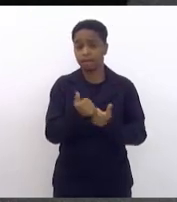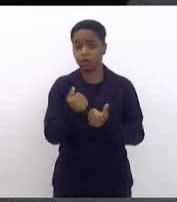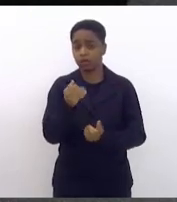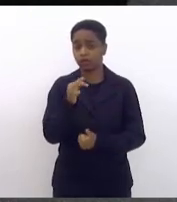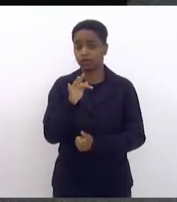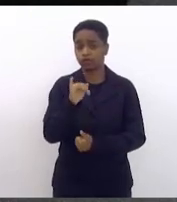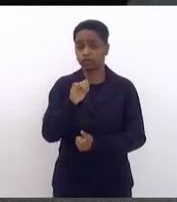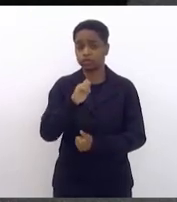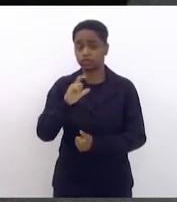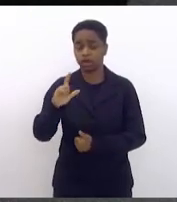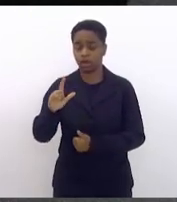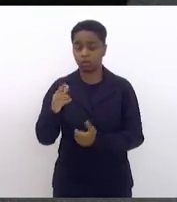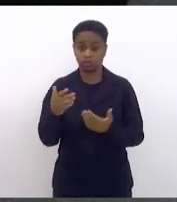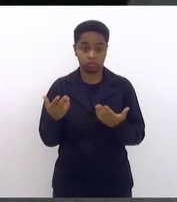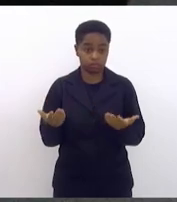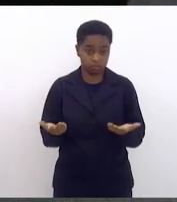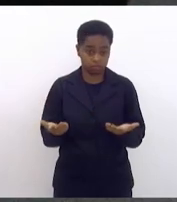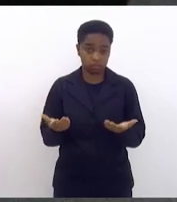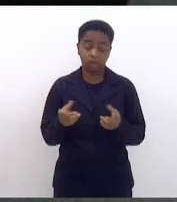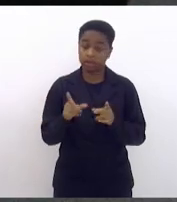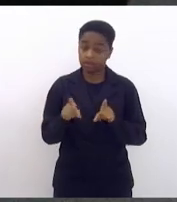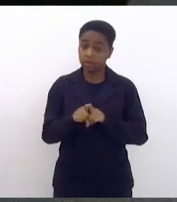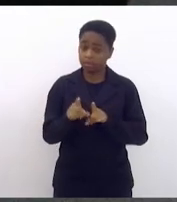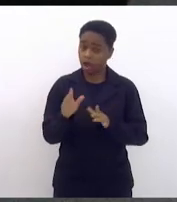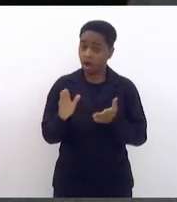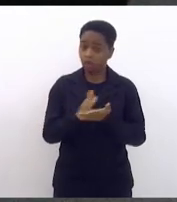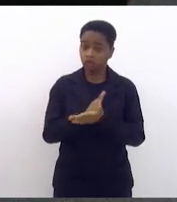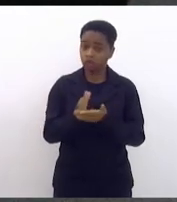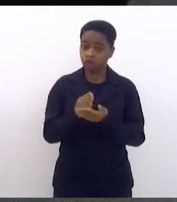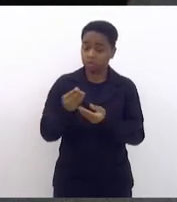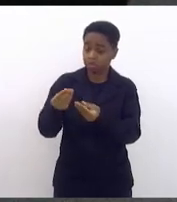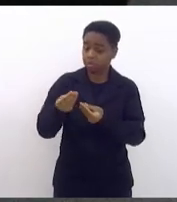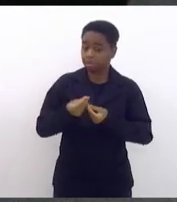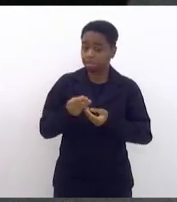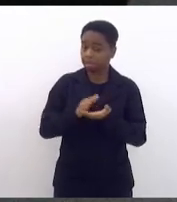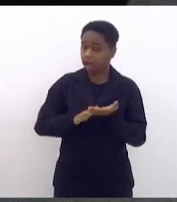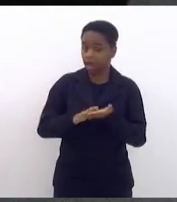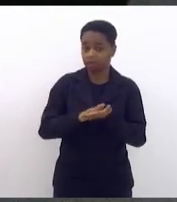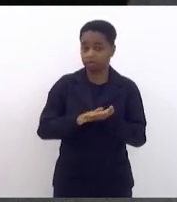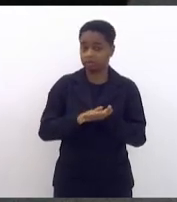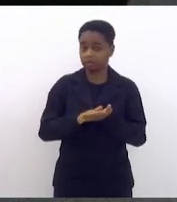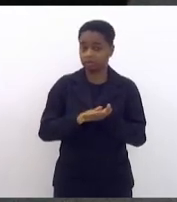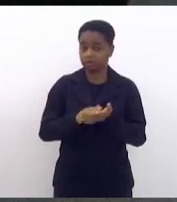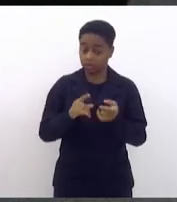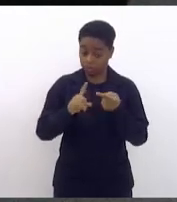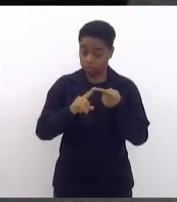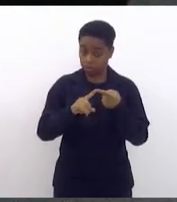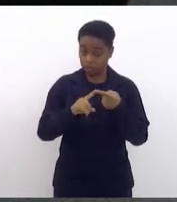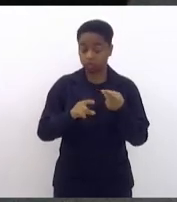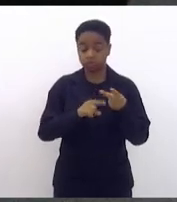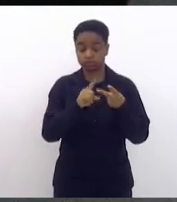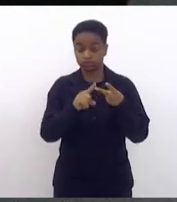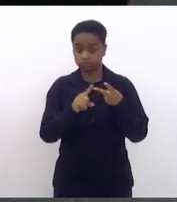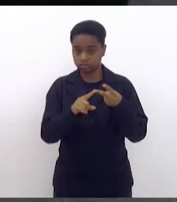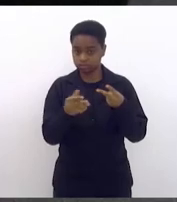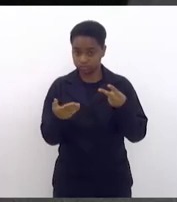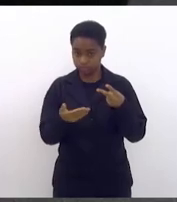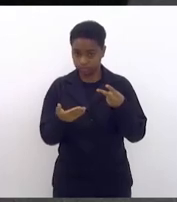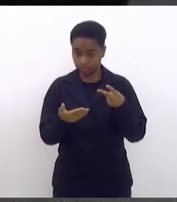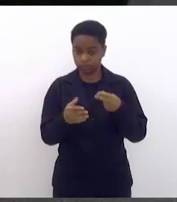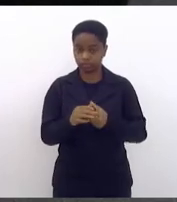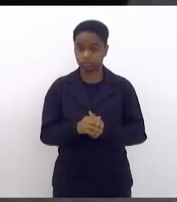que fala sempre nisso, mesmo aqueles que não dão retorno. Ponto um. Ponto dois, não